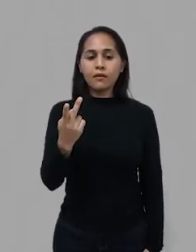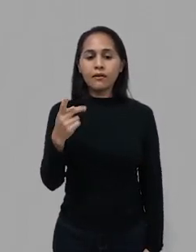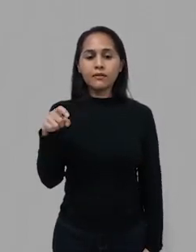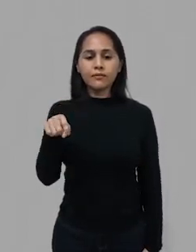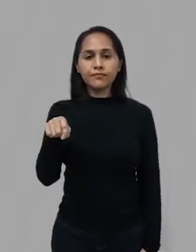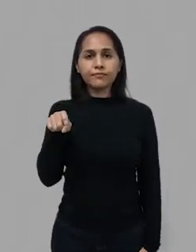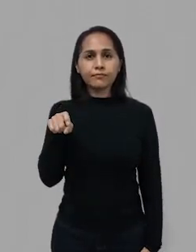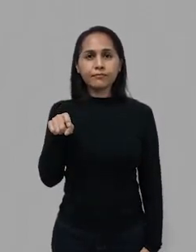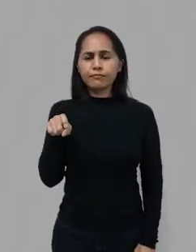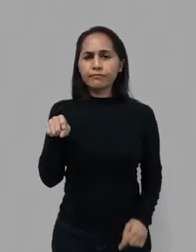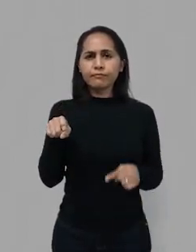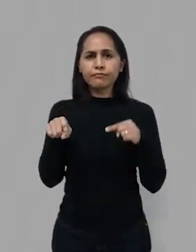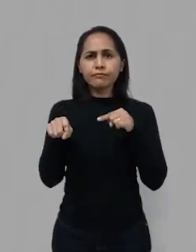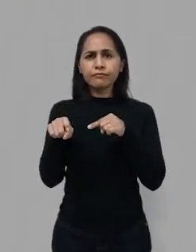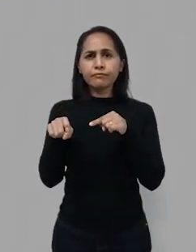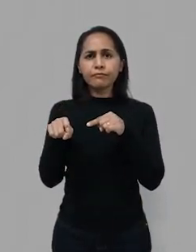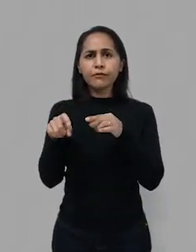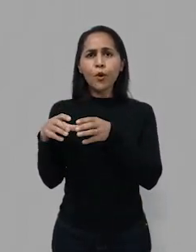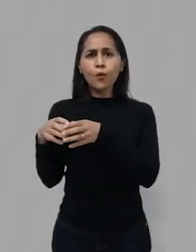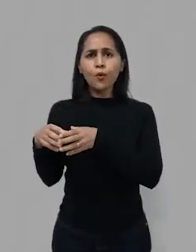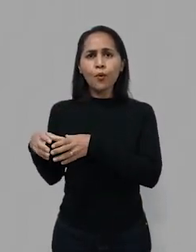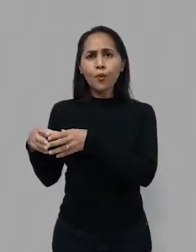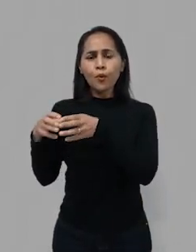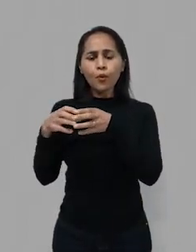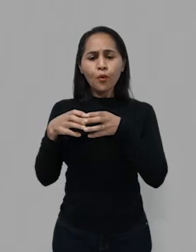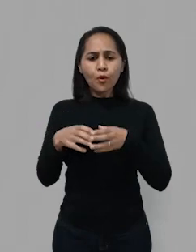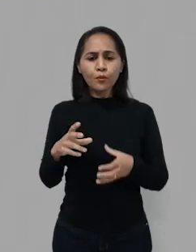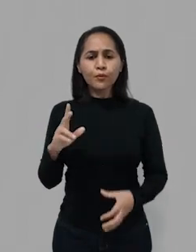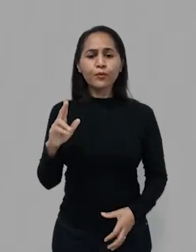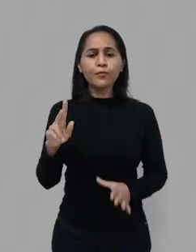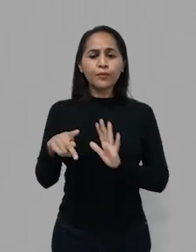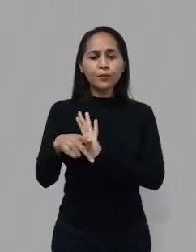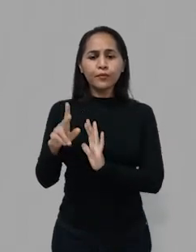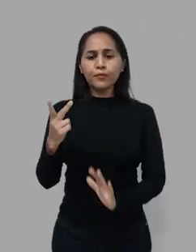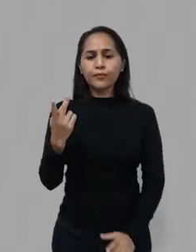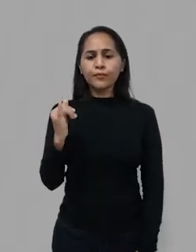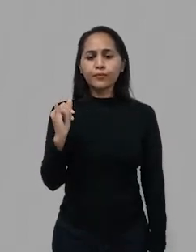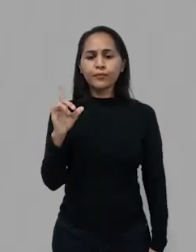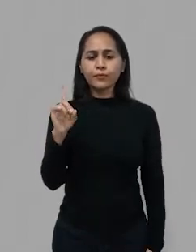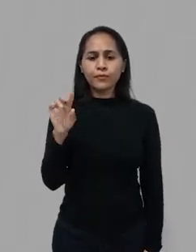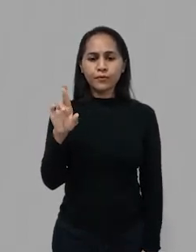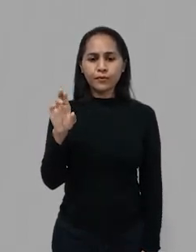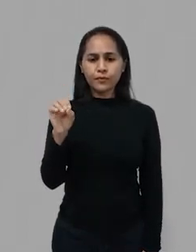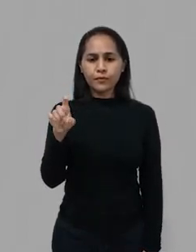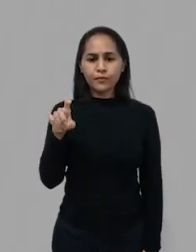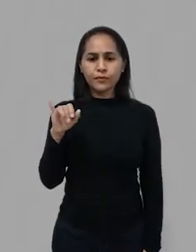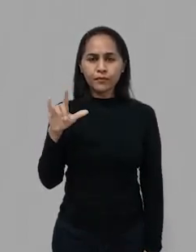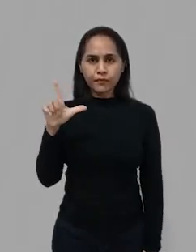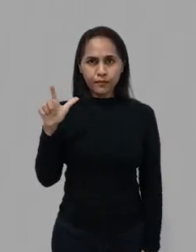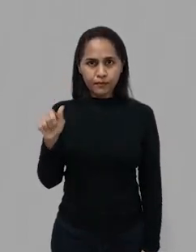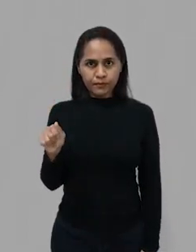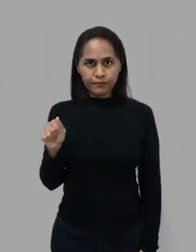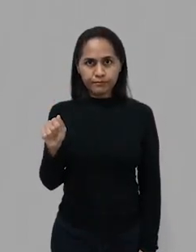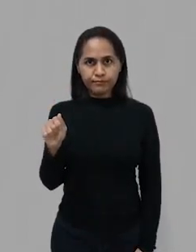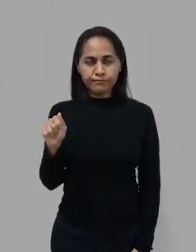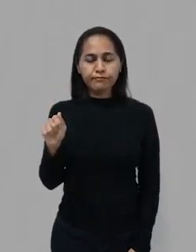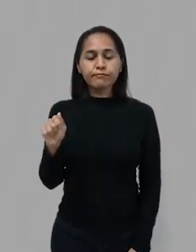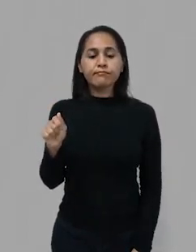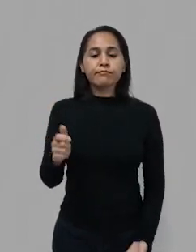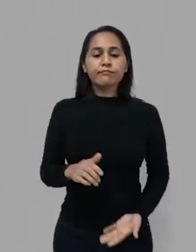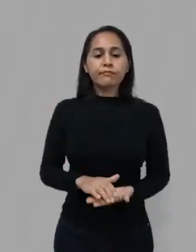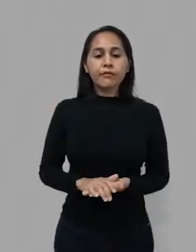COH-X, esse X é a quantidade de grupos hidroxilas. E aí, dissolvido em água, vou ter o cátion, né,